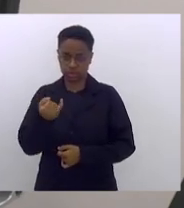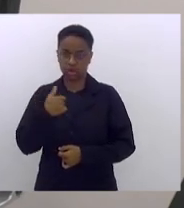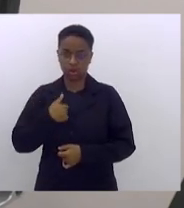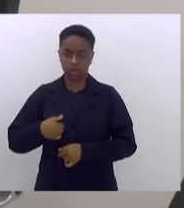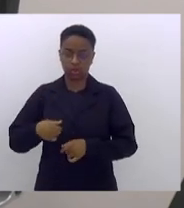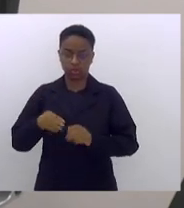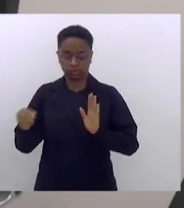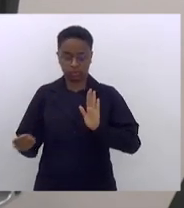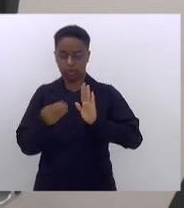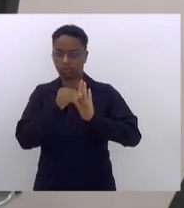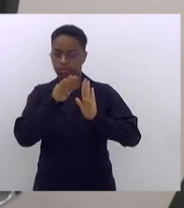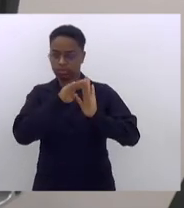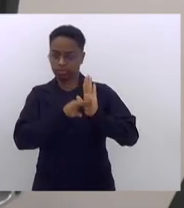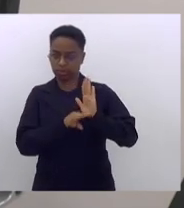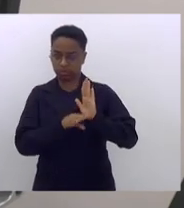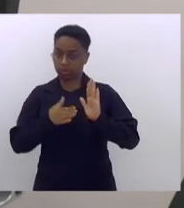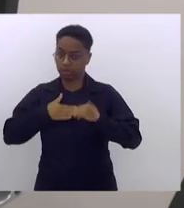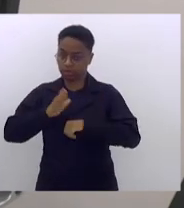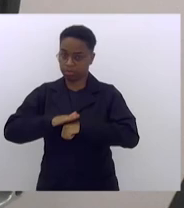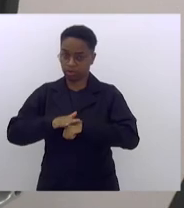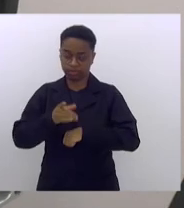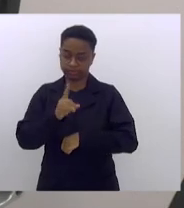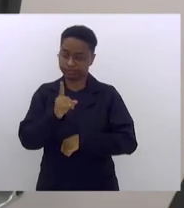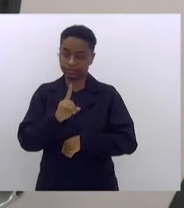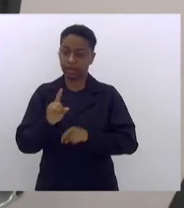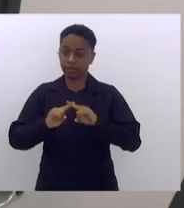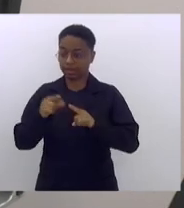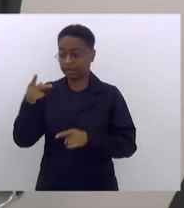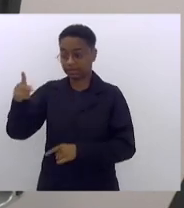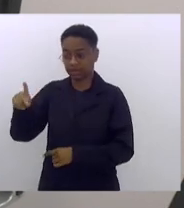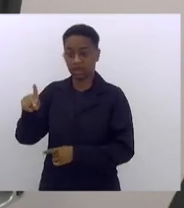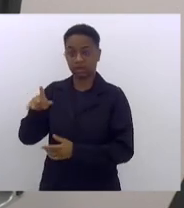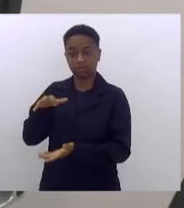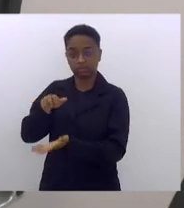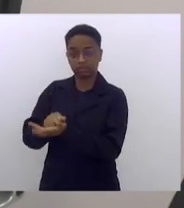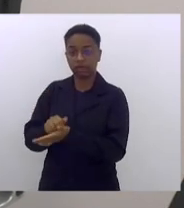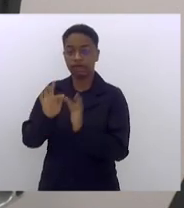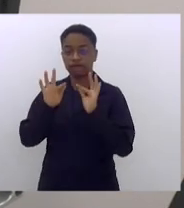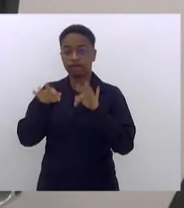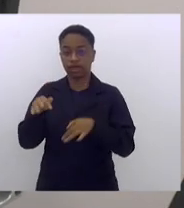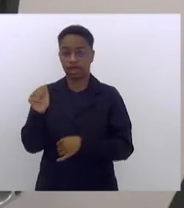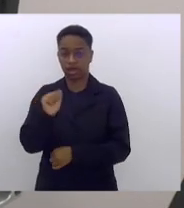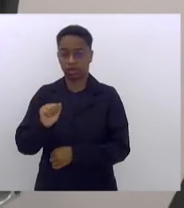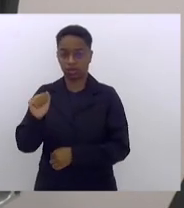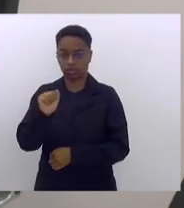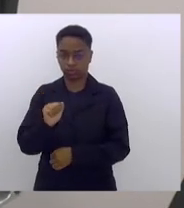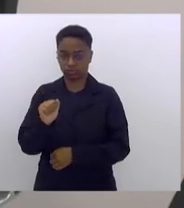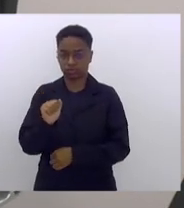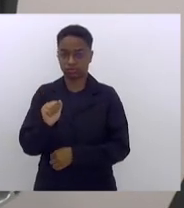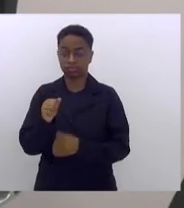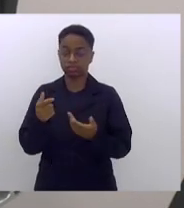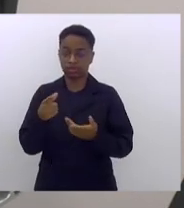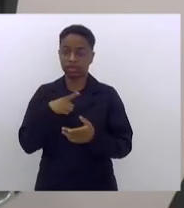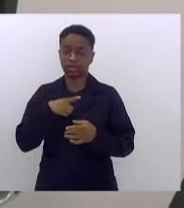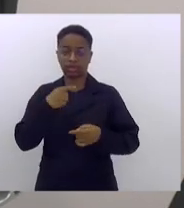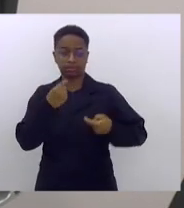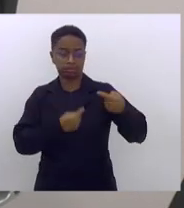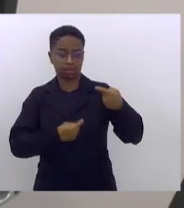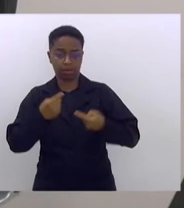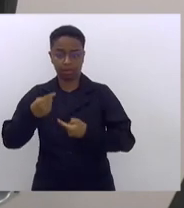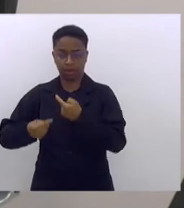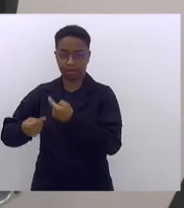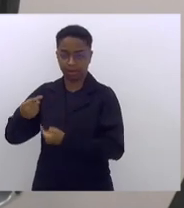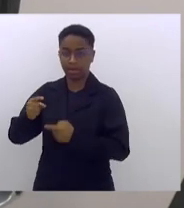projeto anteriormente. O projeto dele foi protocolado ao fim de agosto. Ele, com os trâmites da mesa diretora, ele